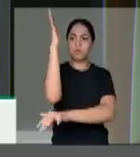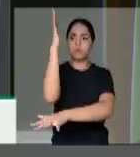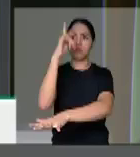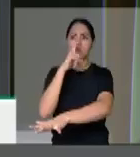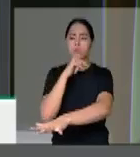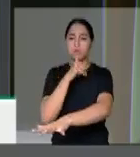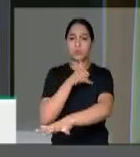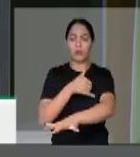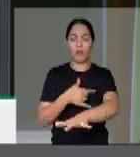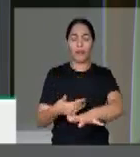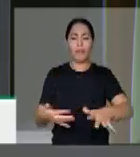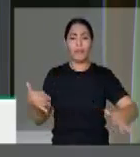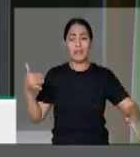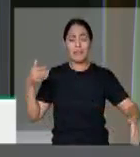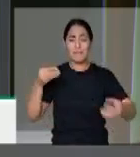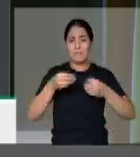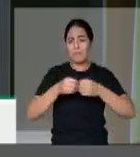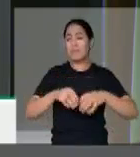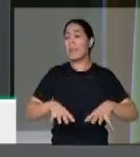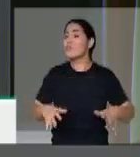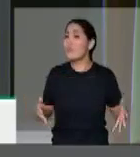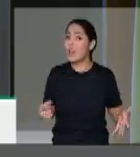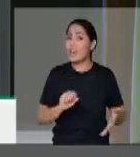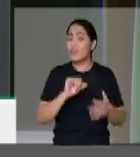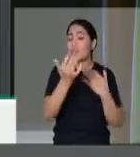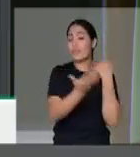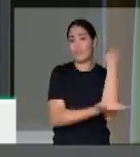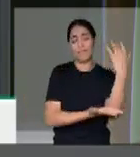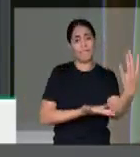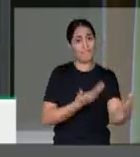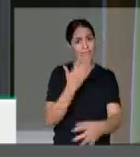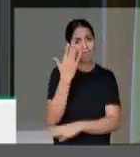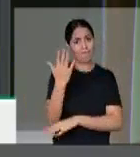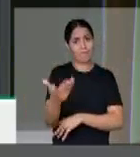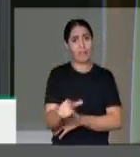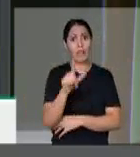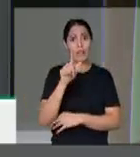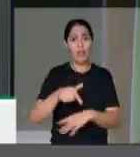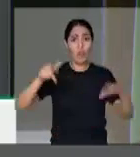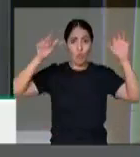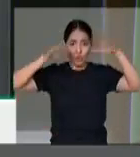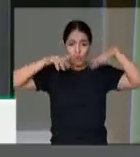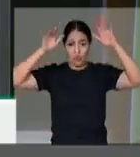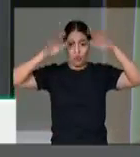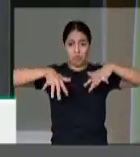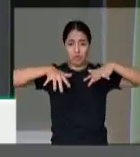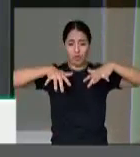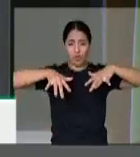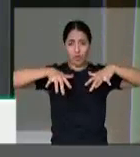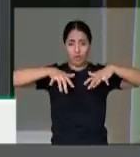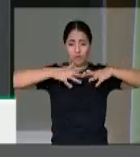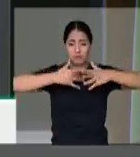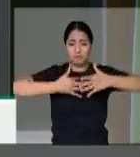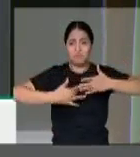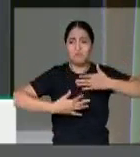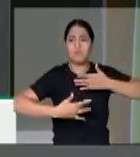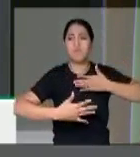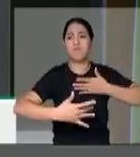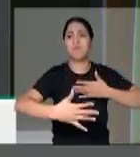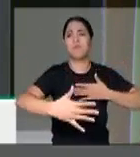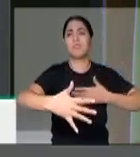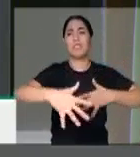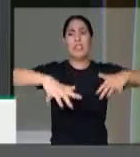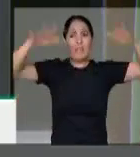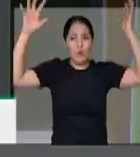enorme, provocando mudança no regime de chuvas. As estiagens ficam mais longas e os temporais